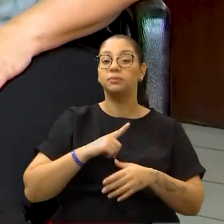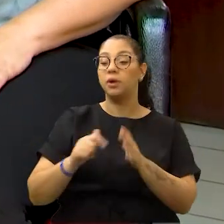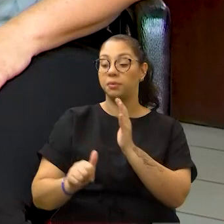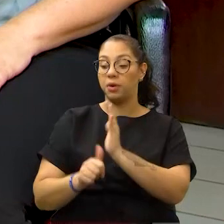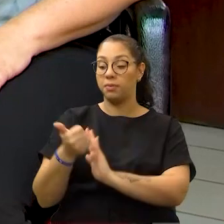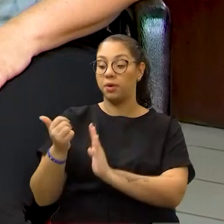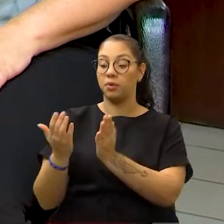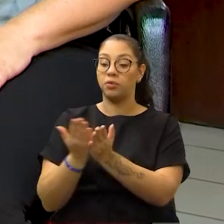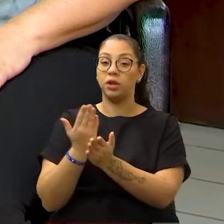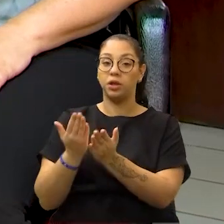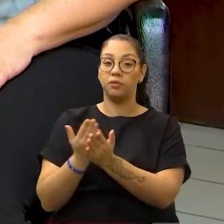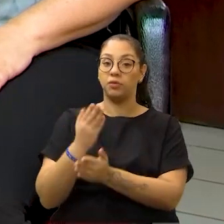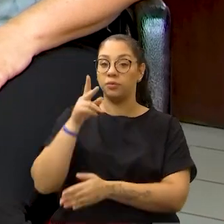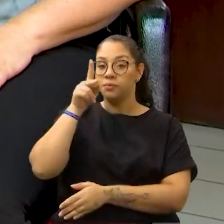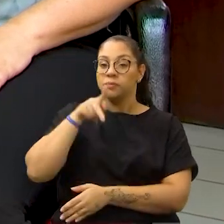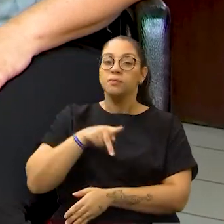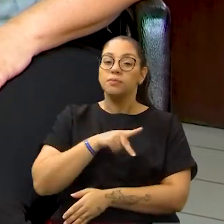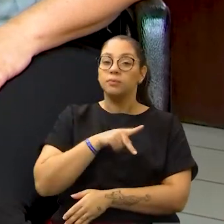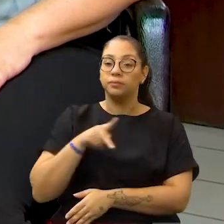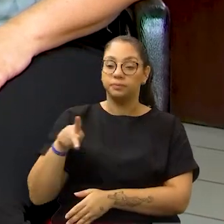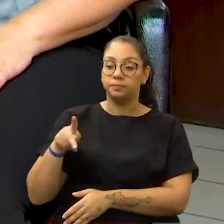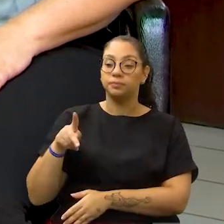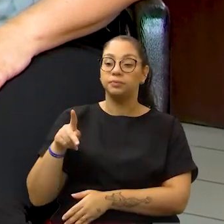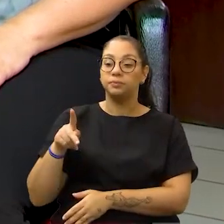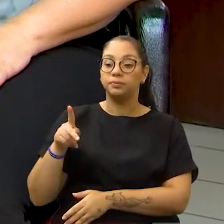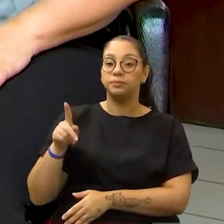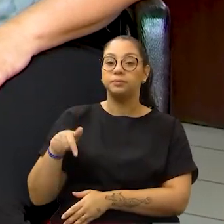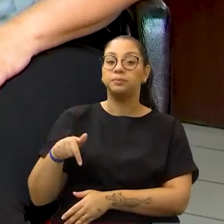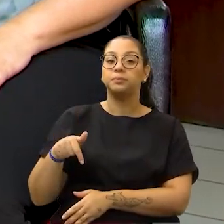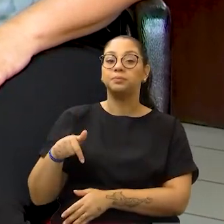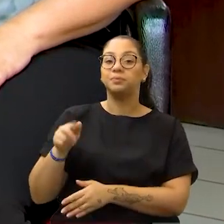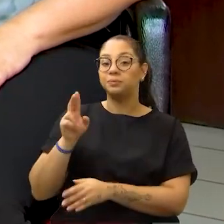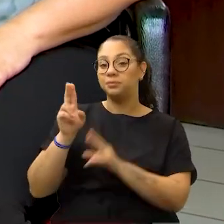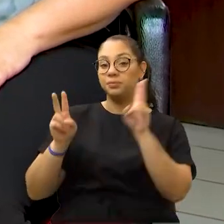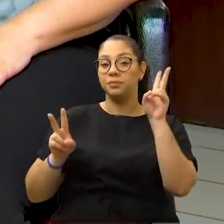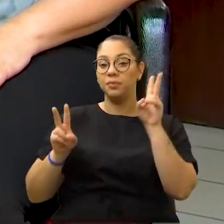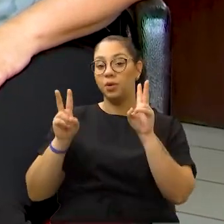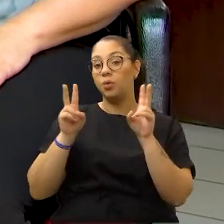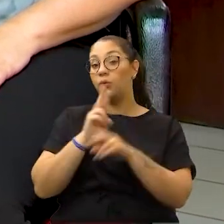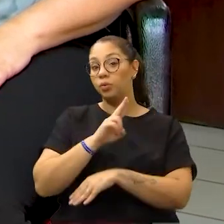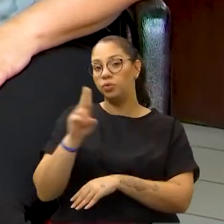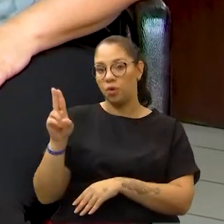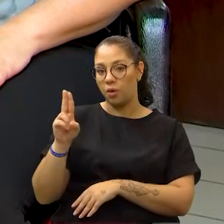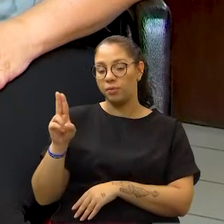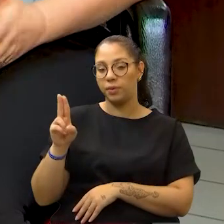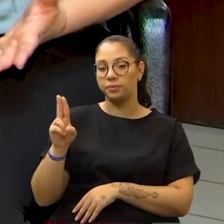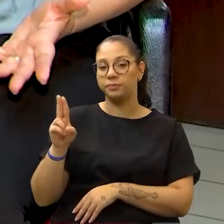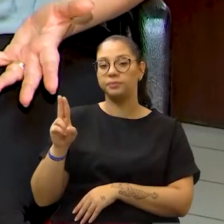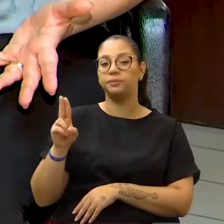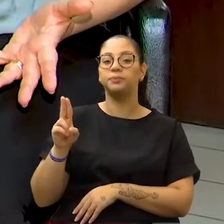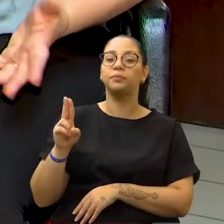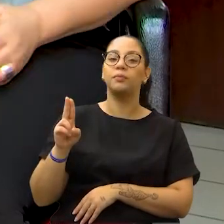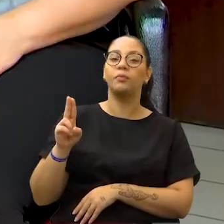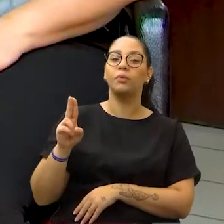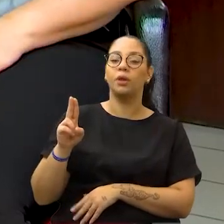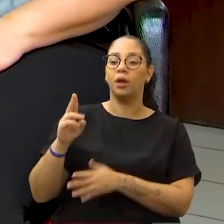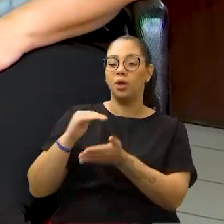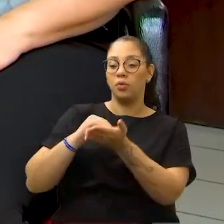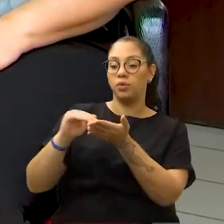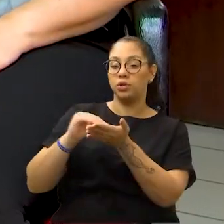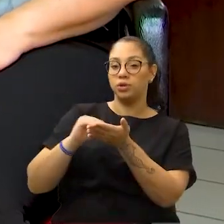primeiro livro do padre, que é O Escritório na Rua de Trás, esse é o nome do livro, The Office in the Alley,